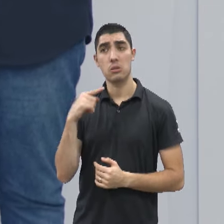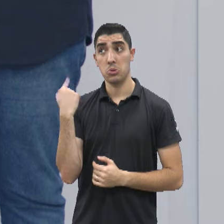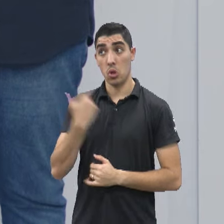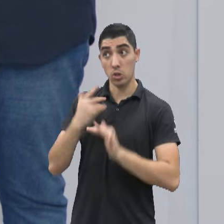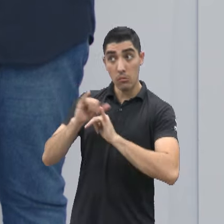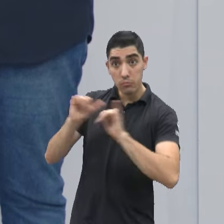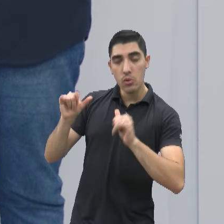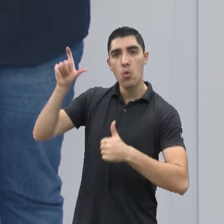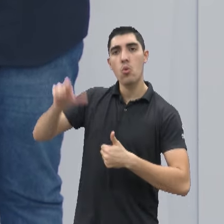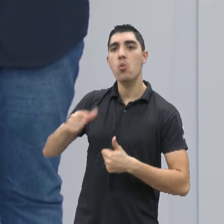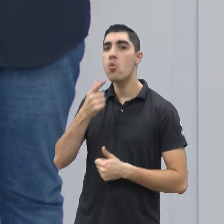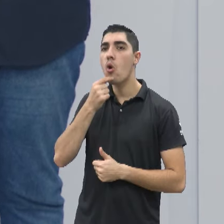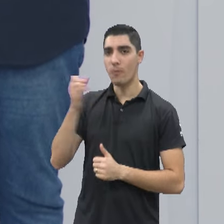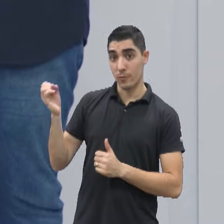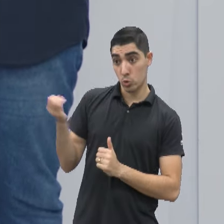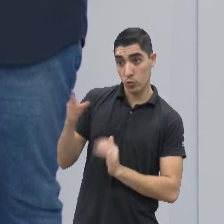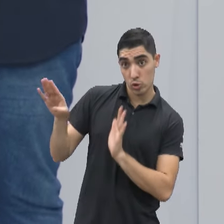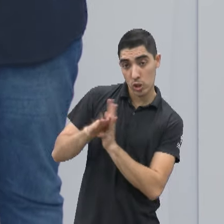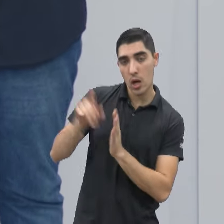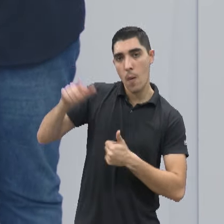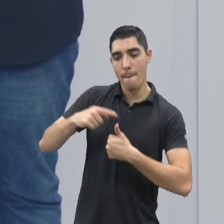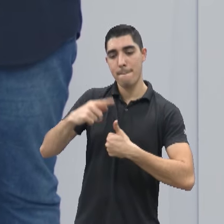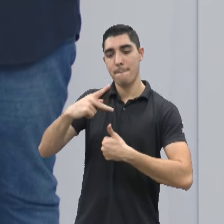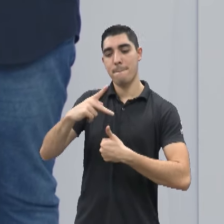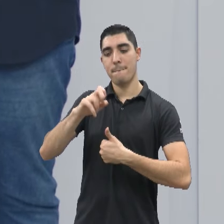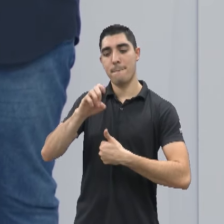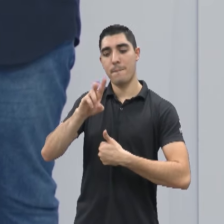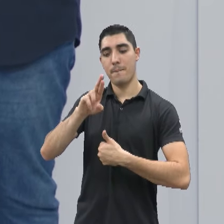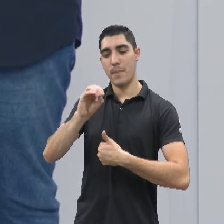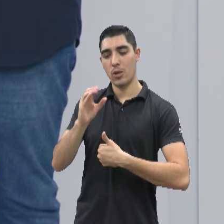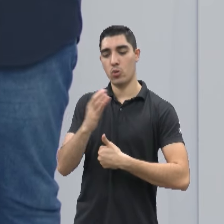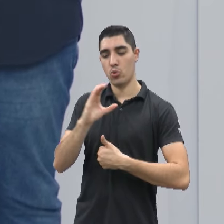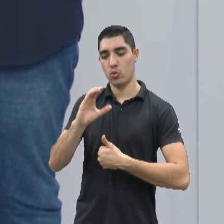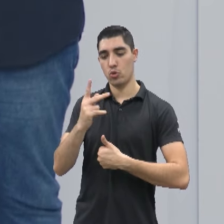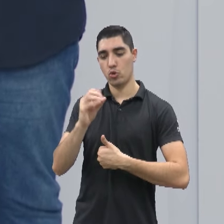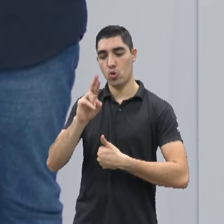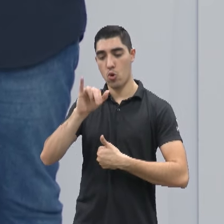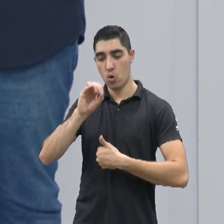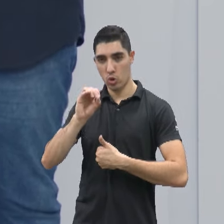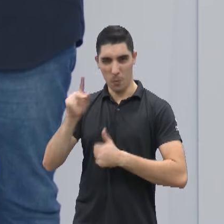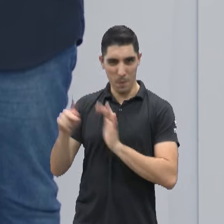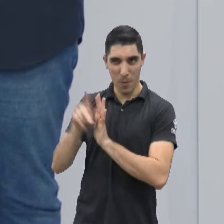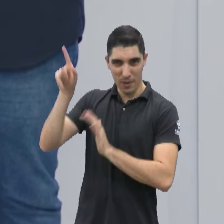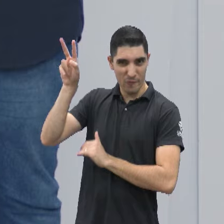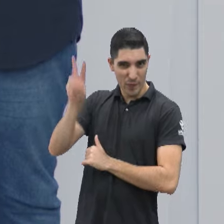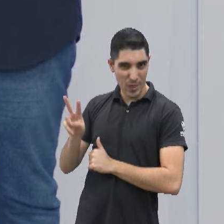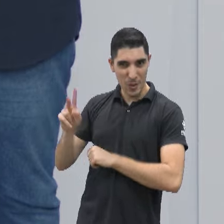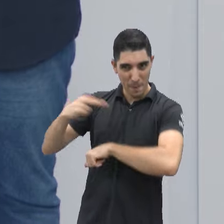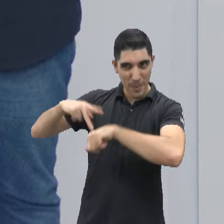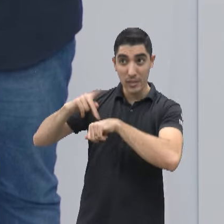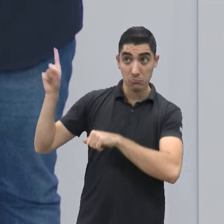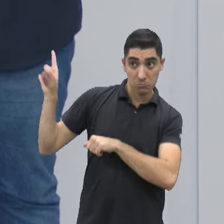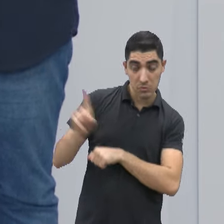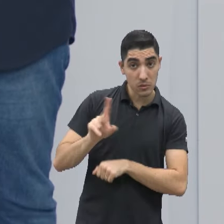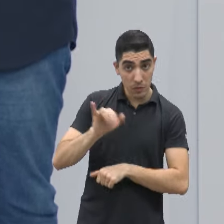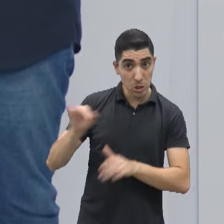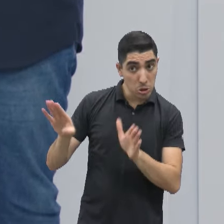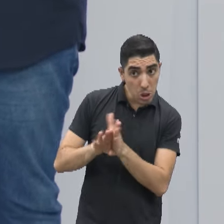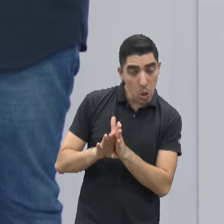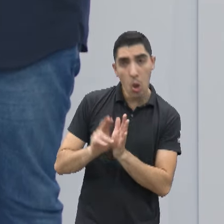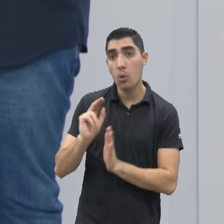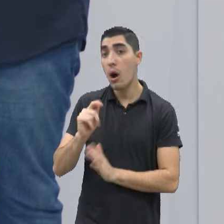Pedro Choro, venezuelano, que esteve aqui na última temporada, estava para retornar para o São José, já está aí, não está em situação dele, e